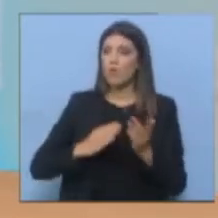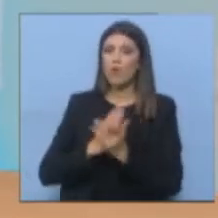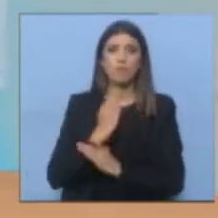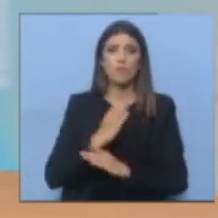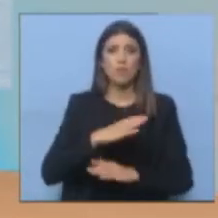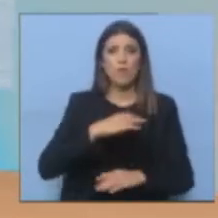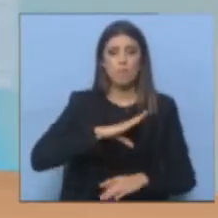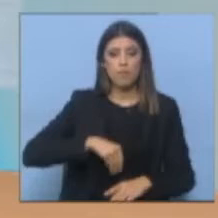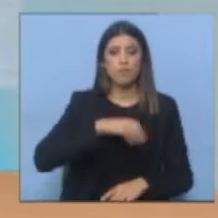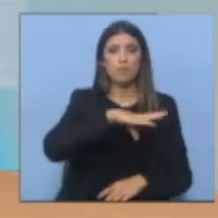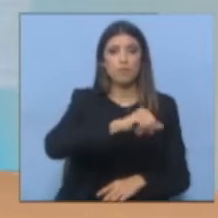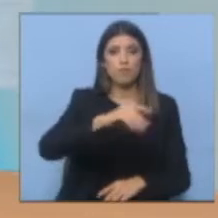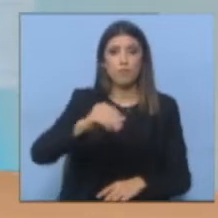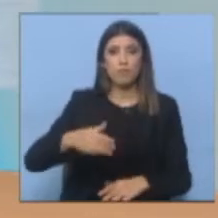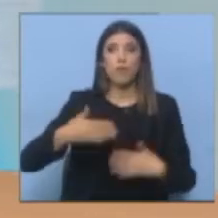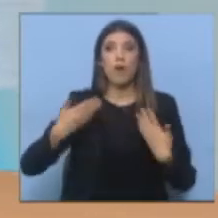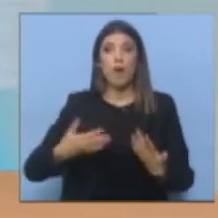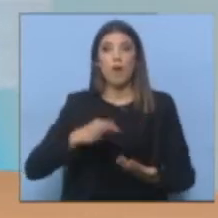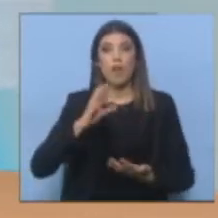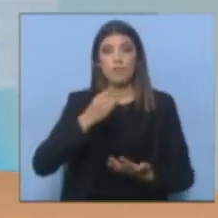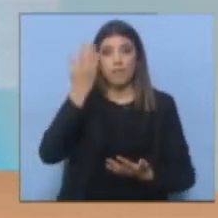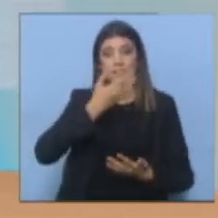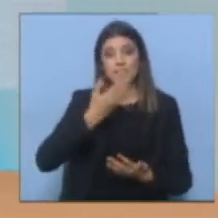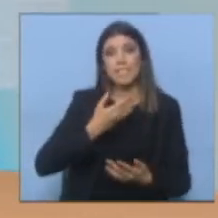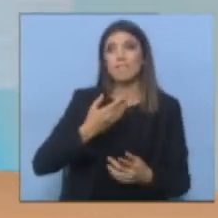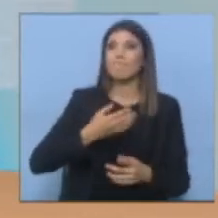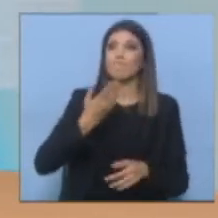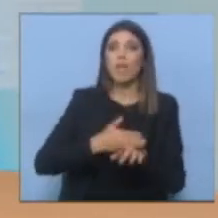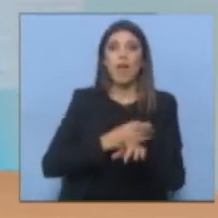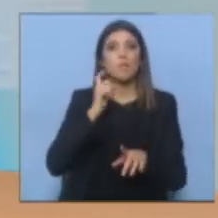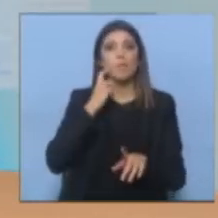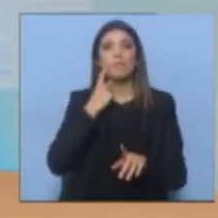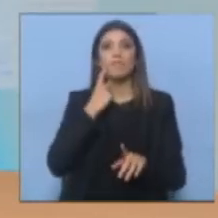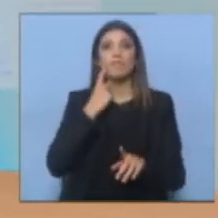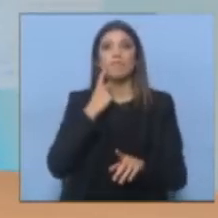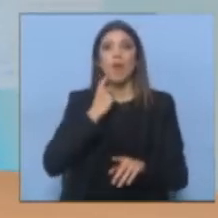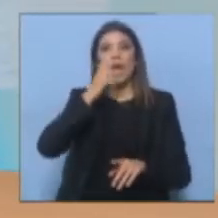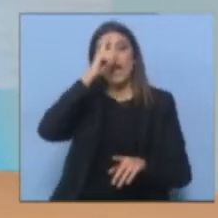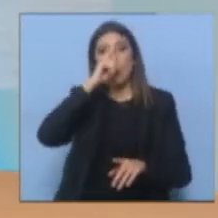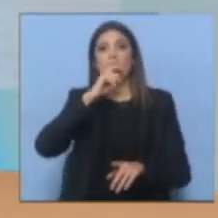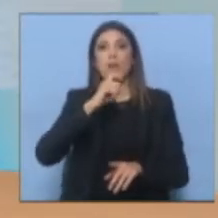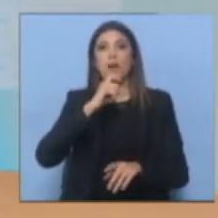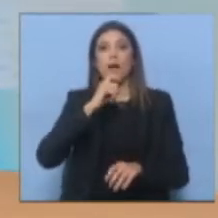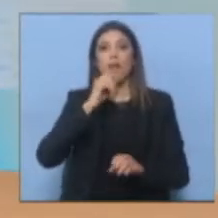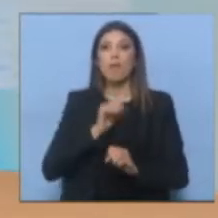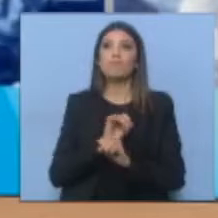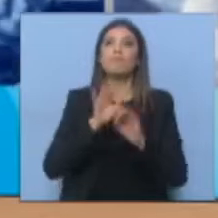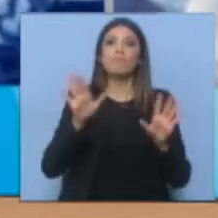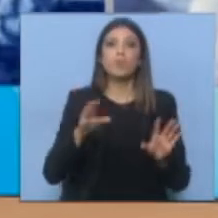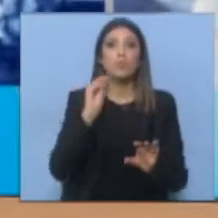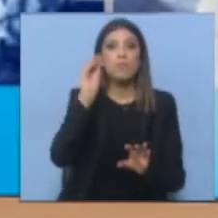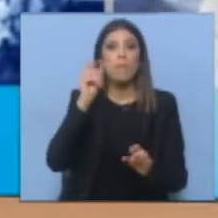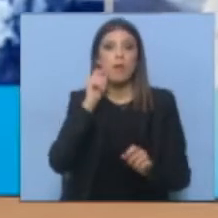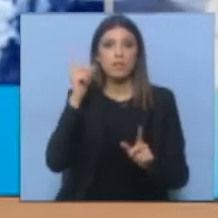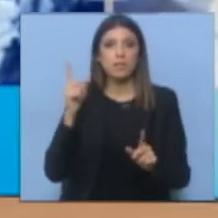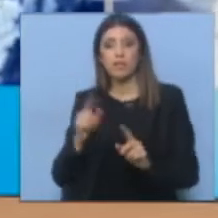ela é recordada esta quaresma pela Fundação Ajuda à Igreja que Sofre. É importante as comunidades como a